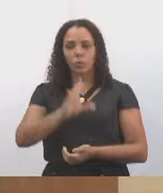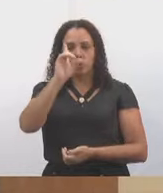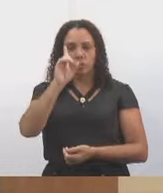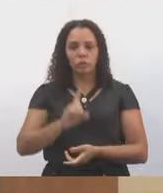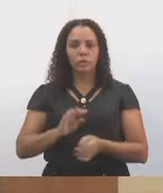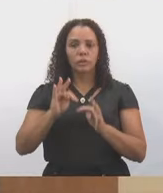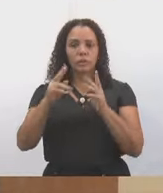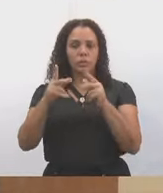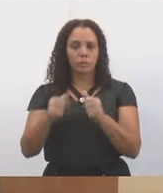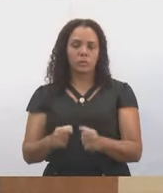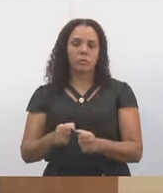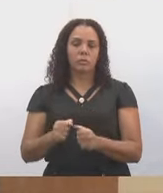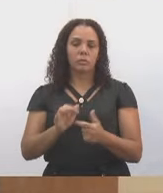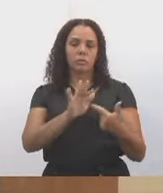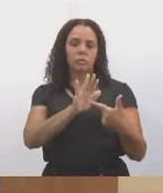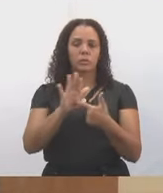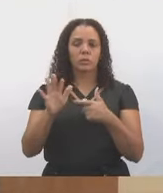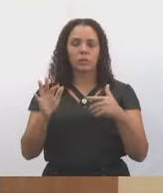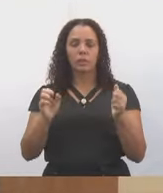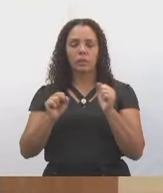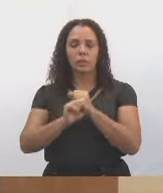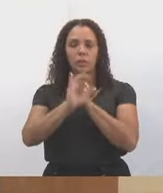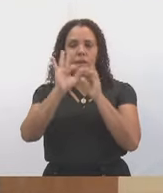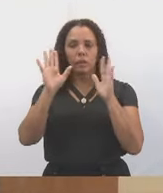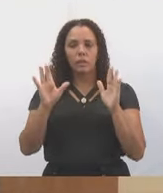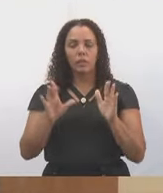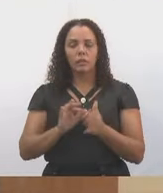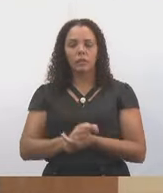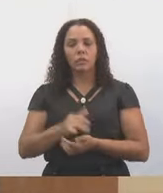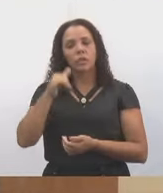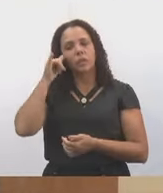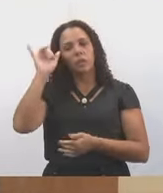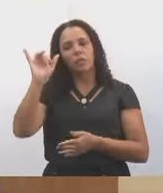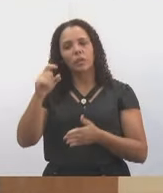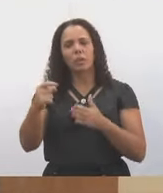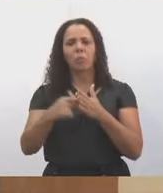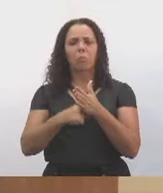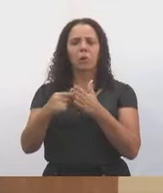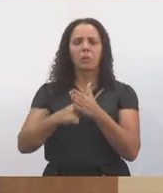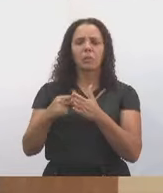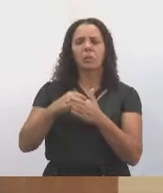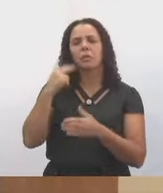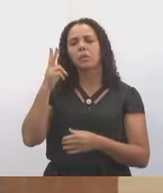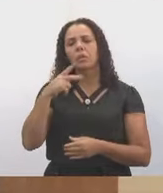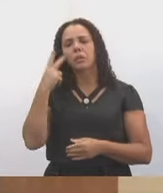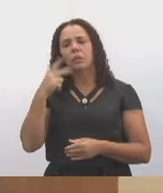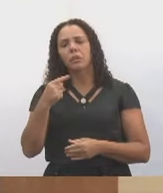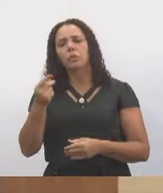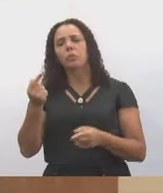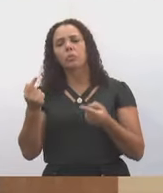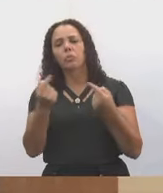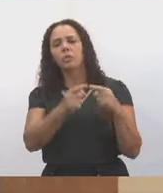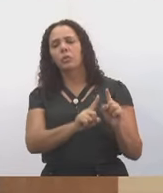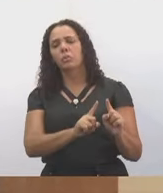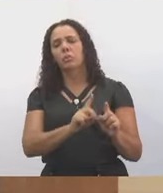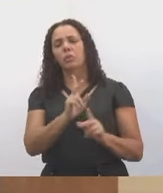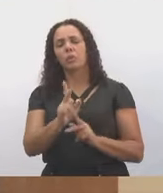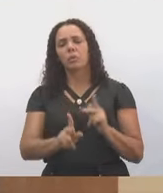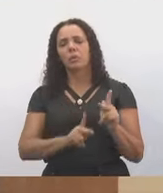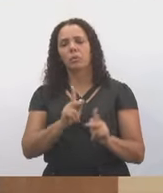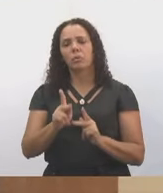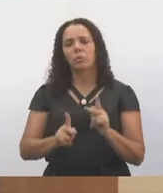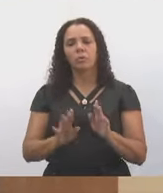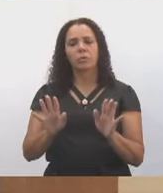para todos quero deixar aqui bem claro para depois não ser questionado também falar ah mas Vereador Você é contra essa